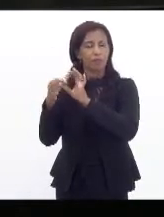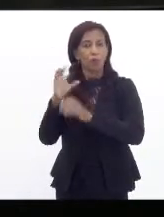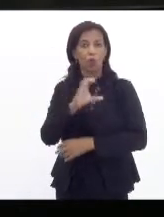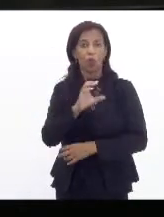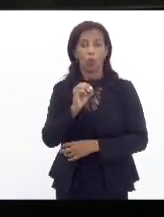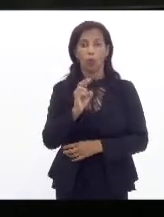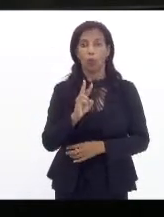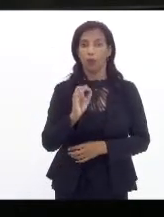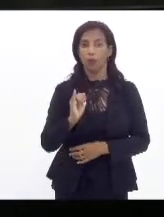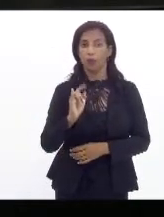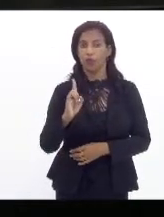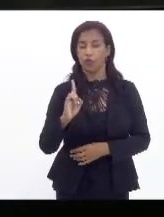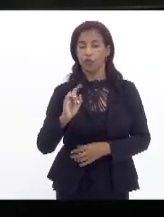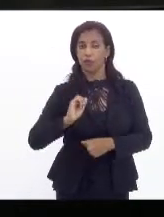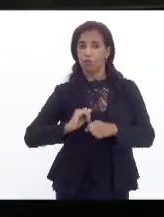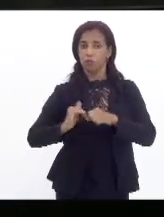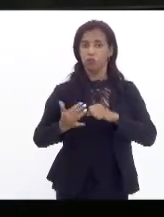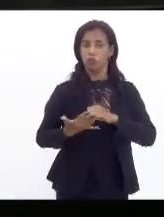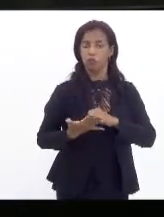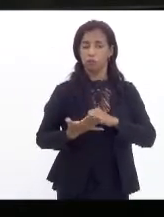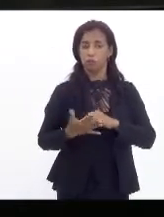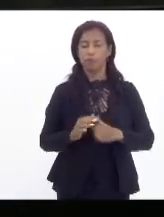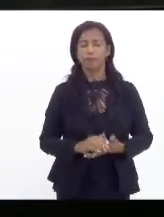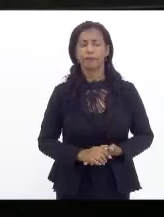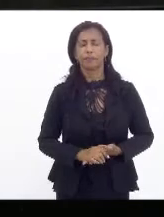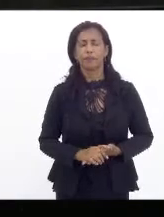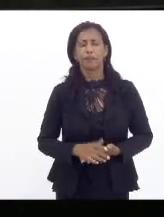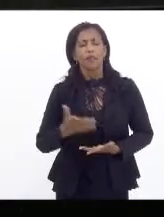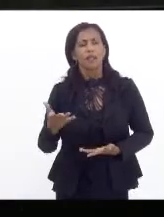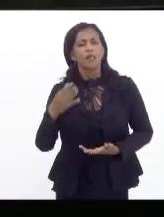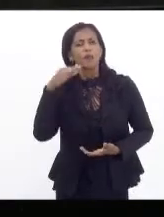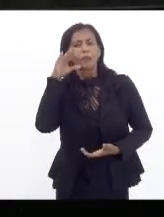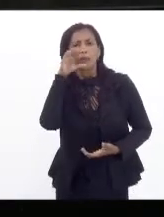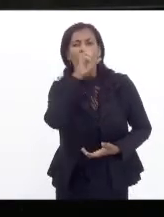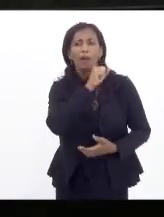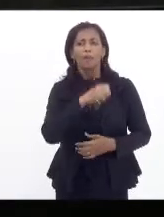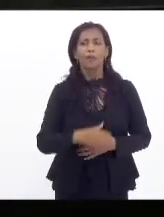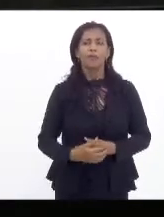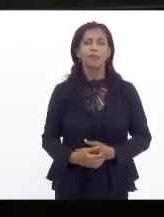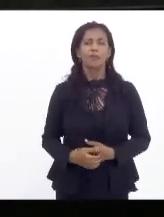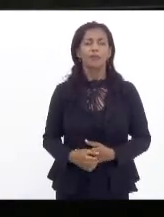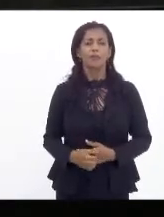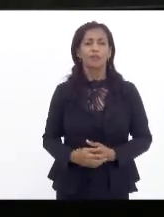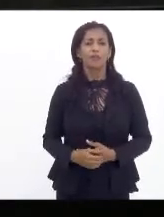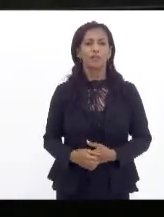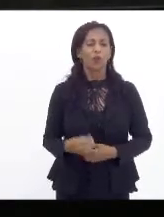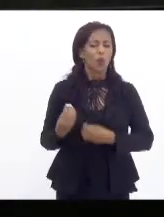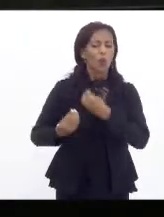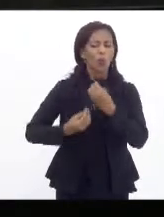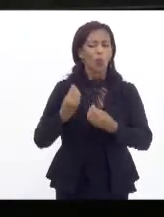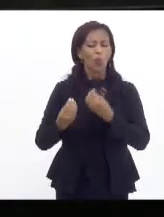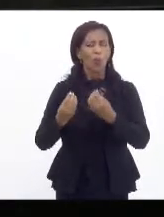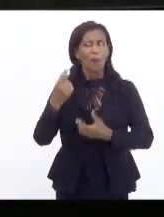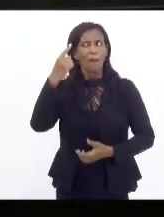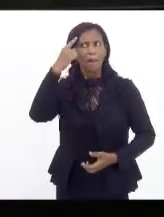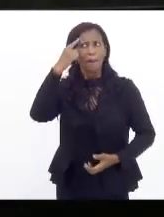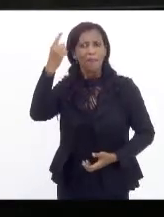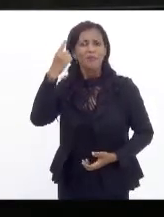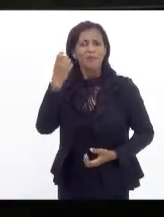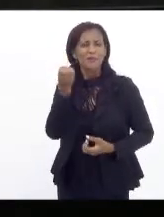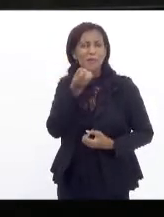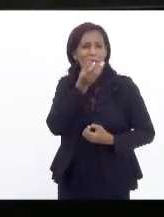Covid. E aí, deputado Valdec, muito rapidamente, por que eu quis me externar meu pensamento